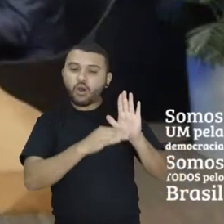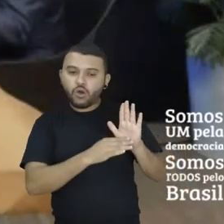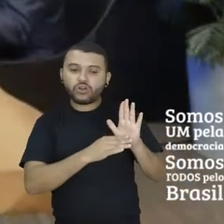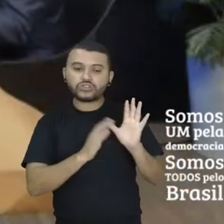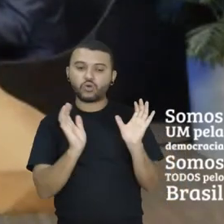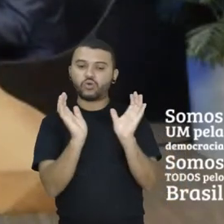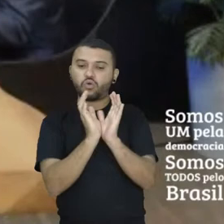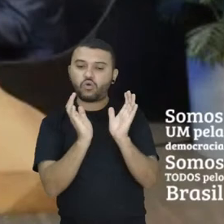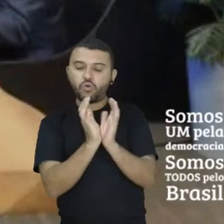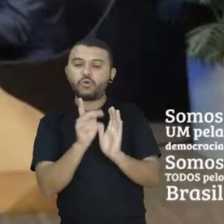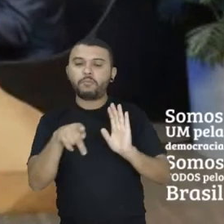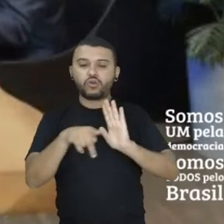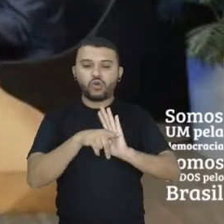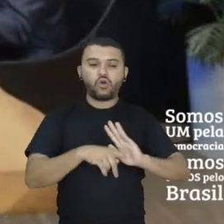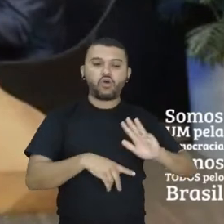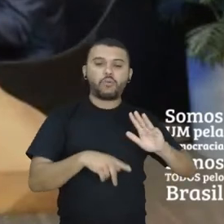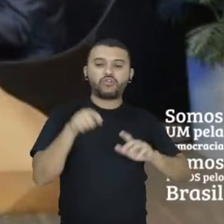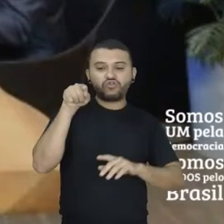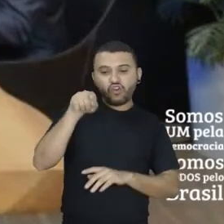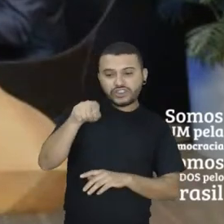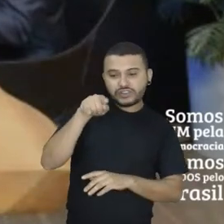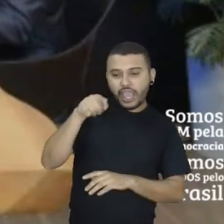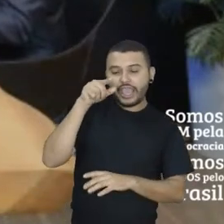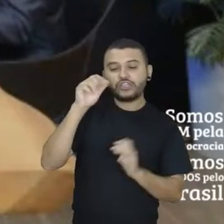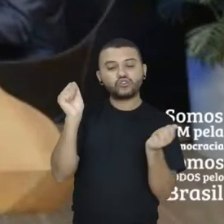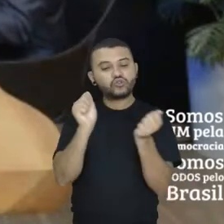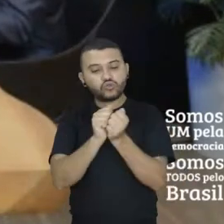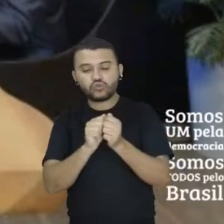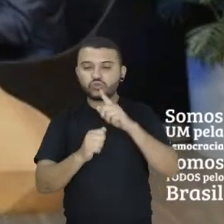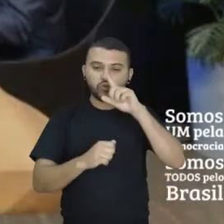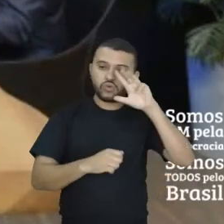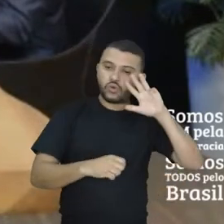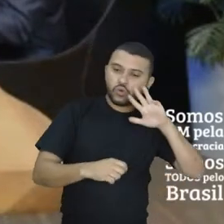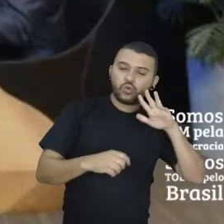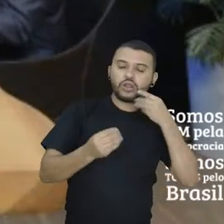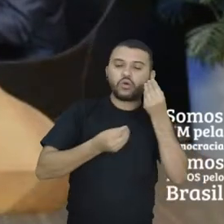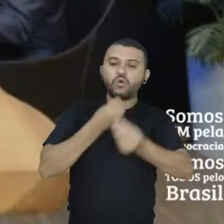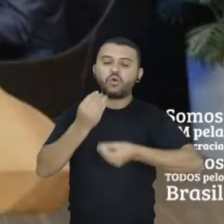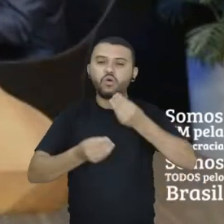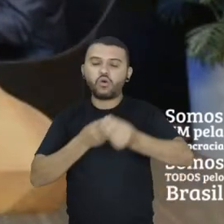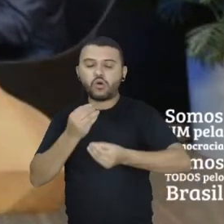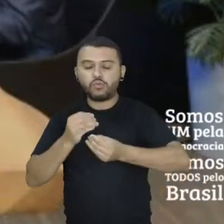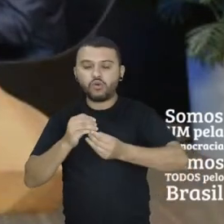chapa, para você, os planos de vocês para